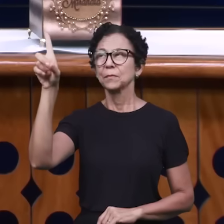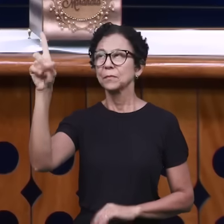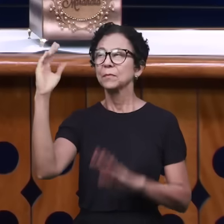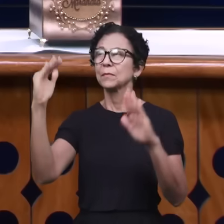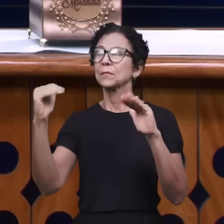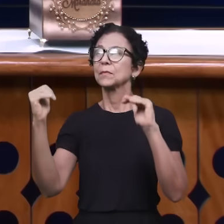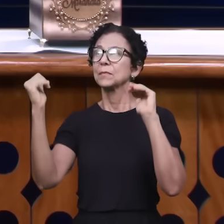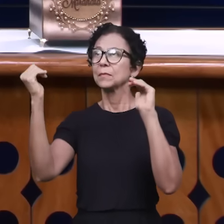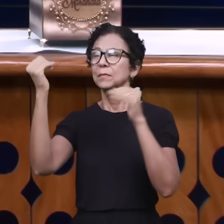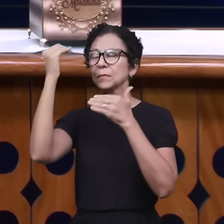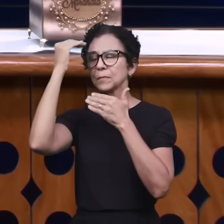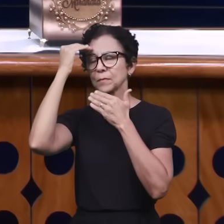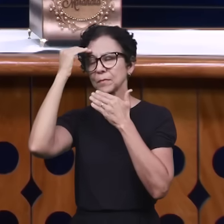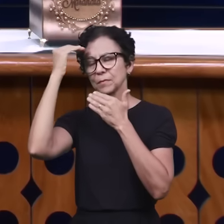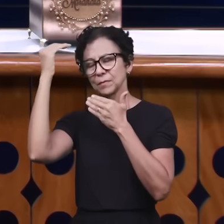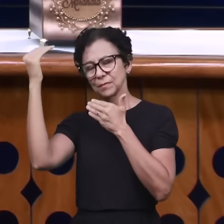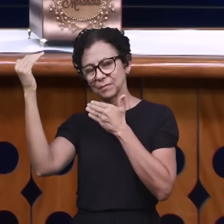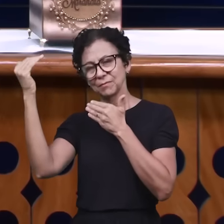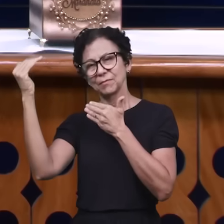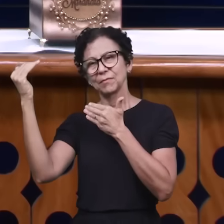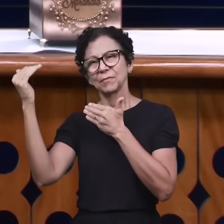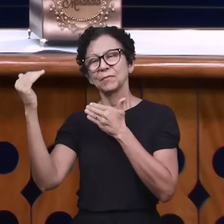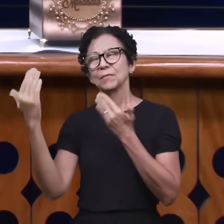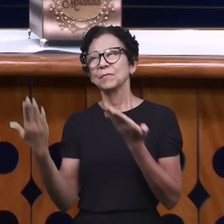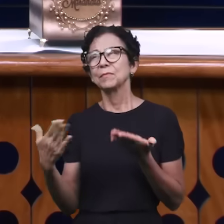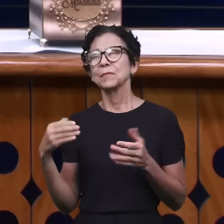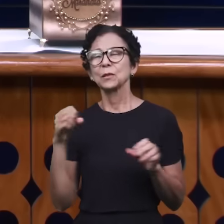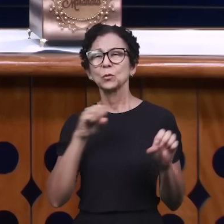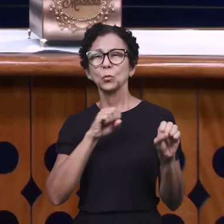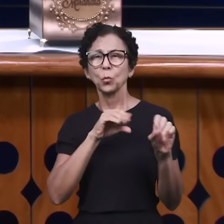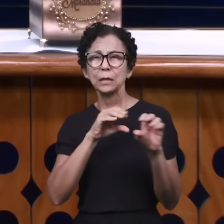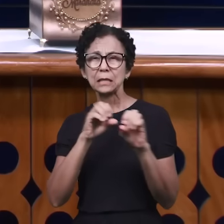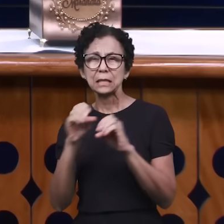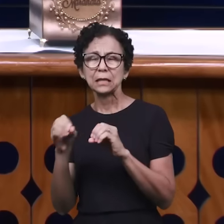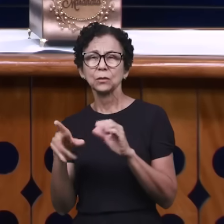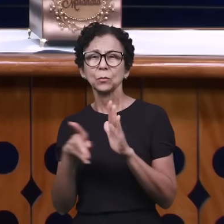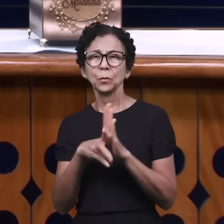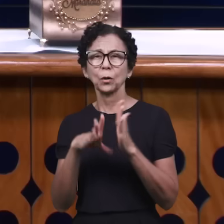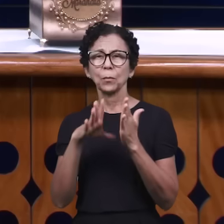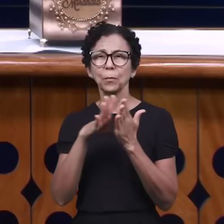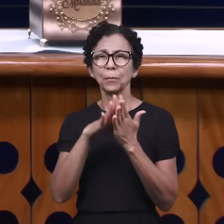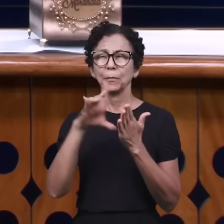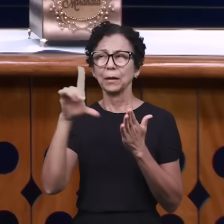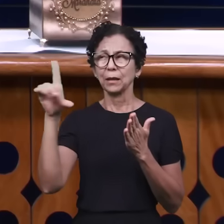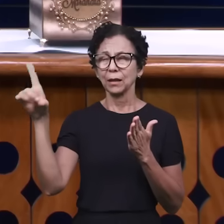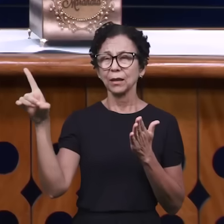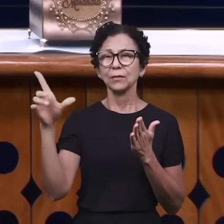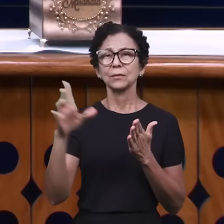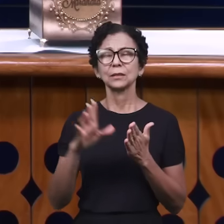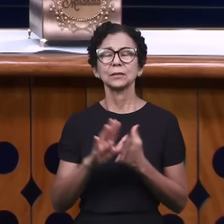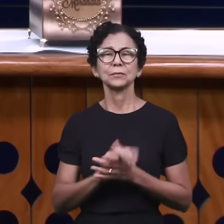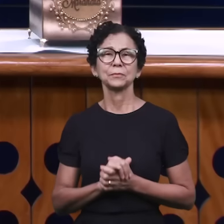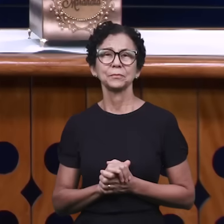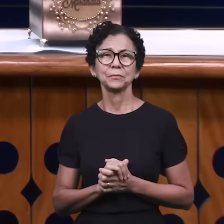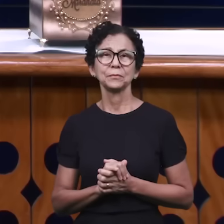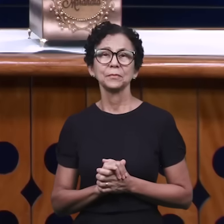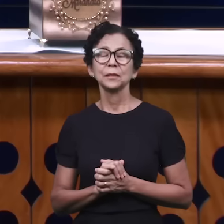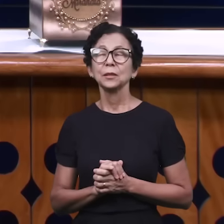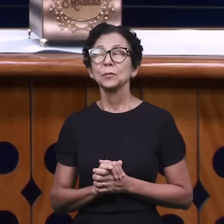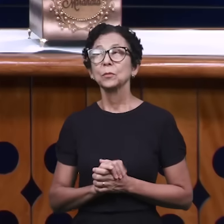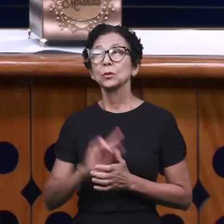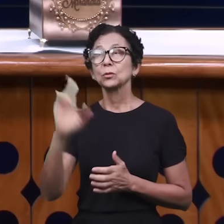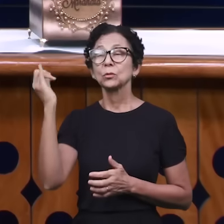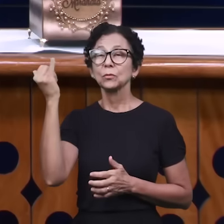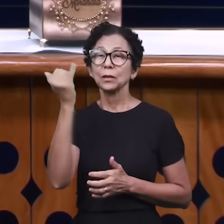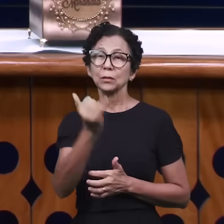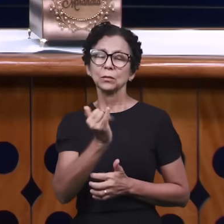te louvamos, glorificamos a Ti, pela bênção da Tua palavra, do Teu ensino, daquilo que Tu, nesta noite, Senhor,